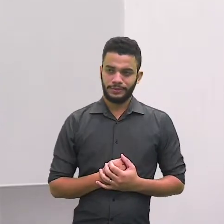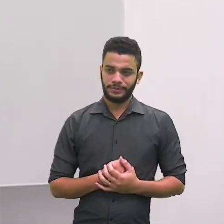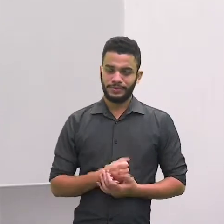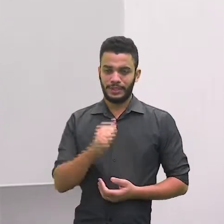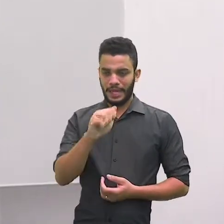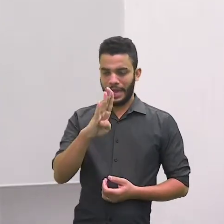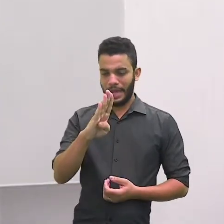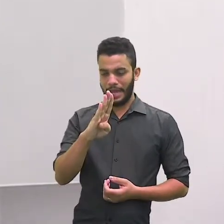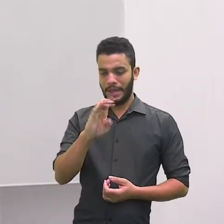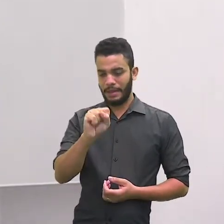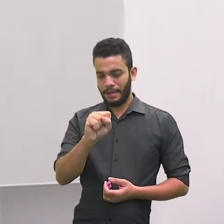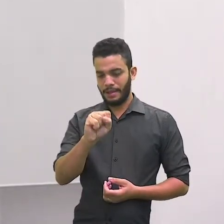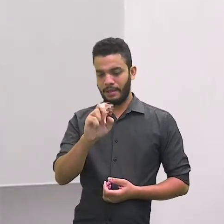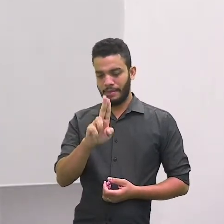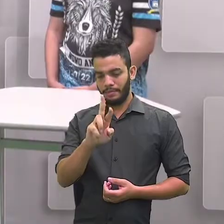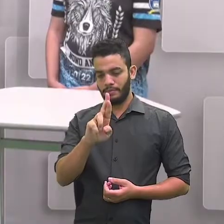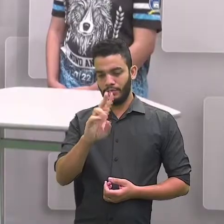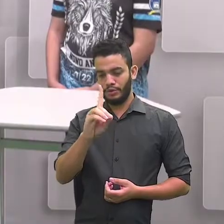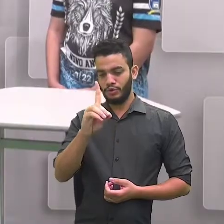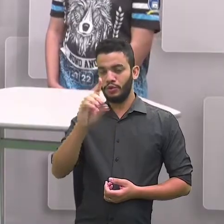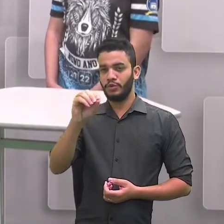A-B-S-U-R-D-O. Absurdo.